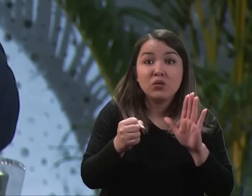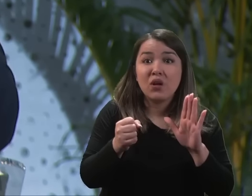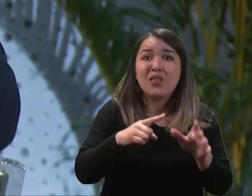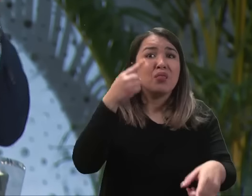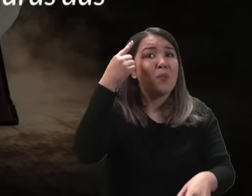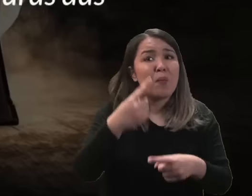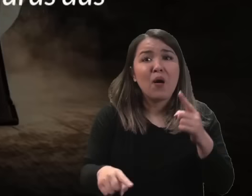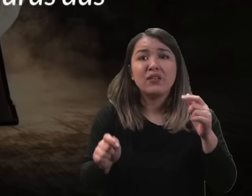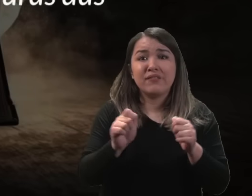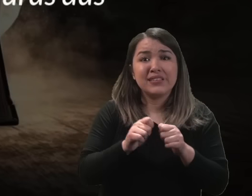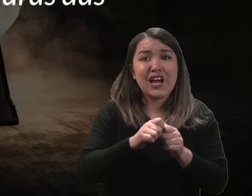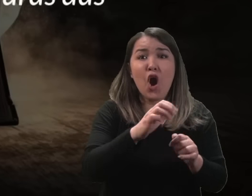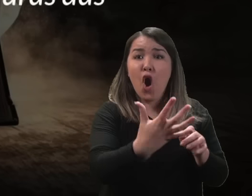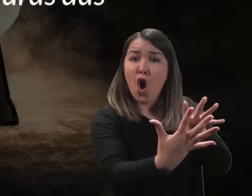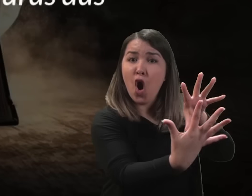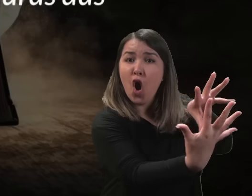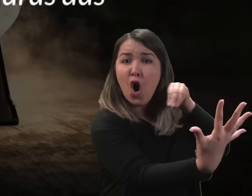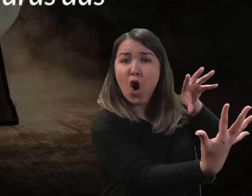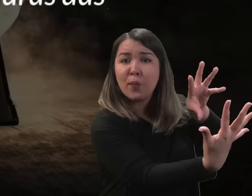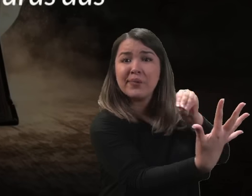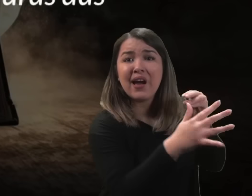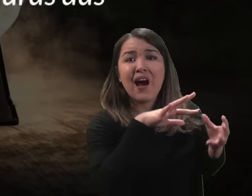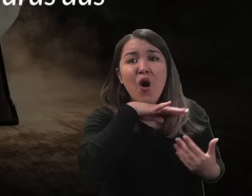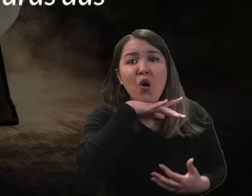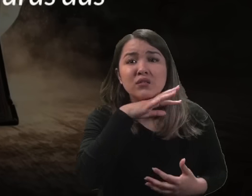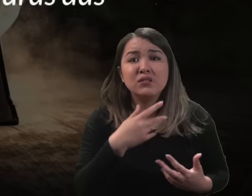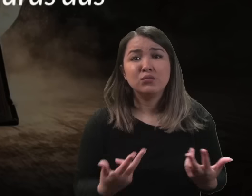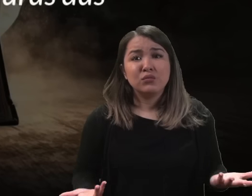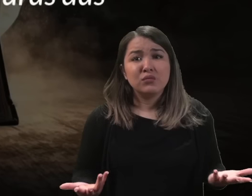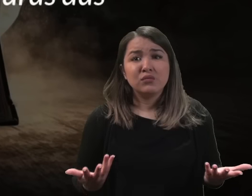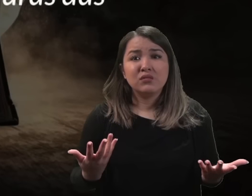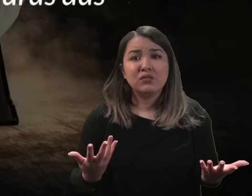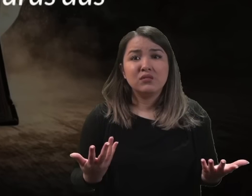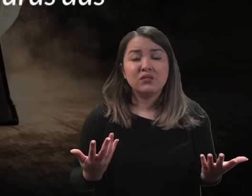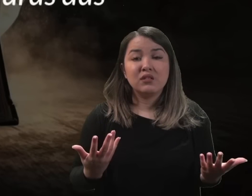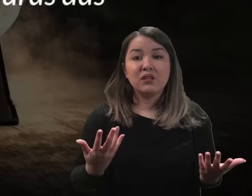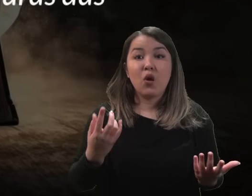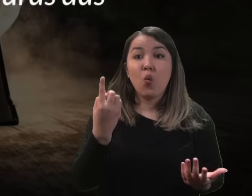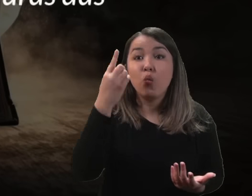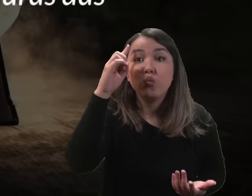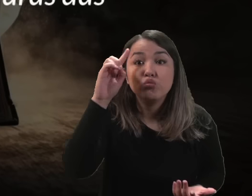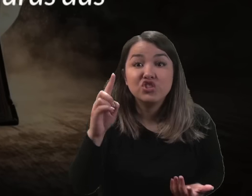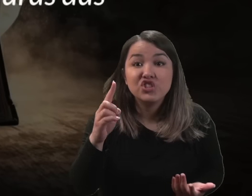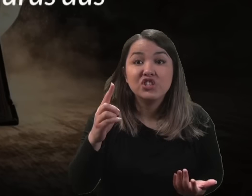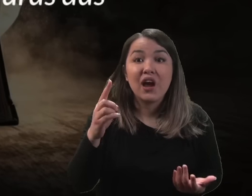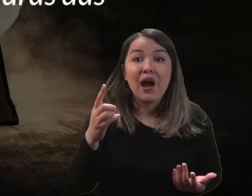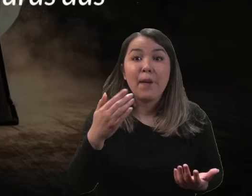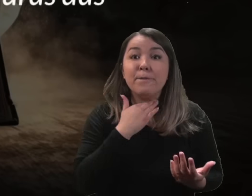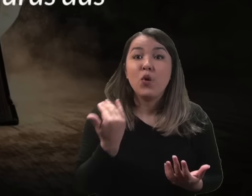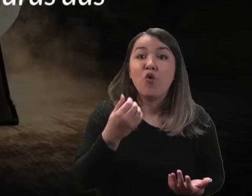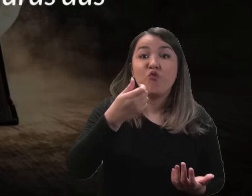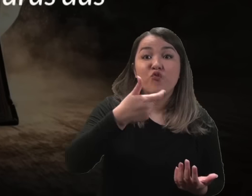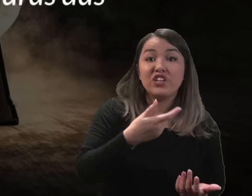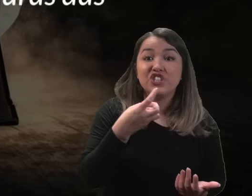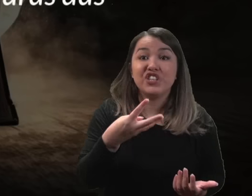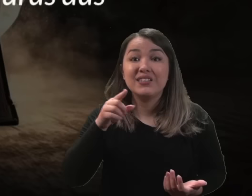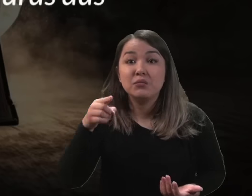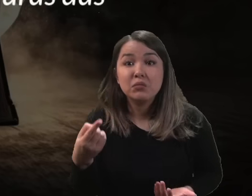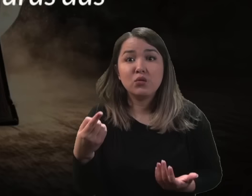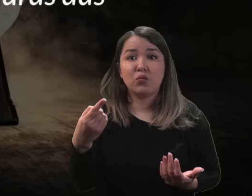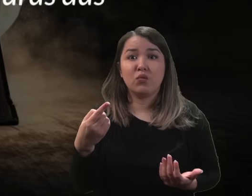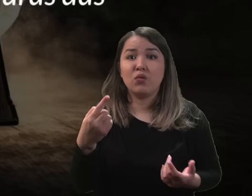imoralidade como alguns deles o fizeram e caíram num só dia 23 mil verso 9 não ponhamos o